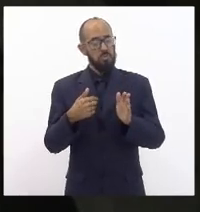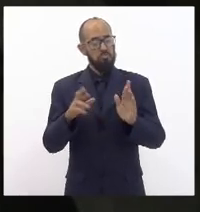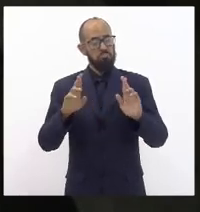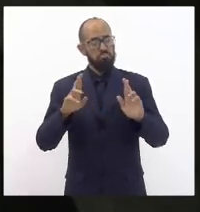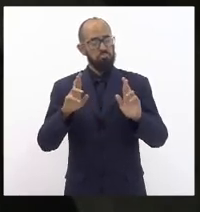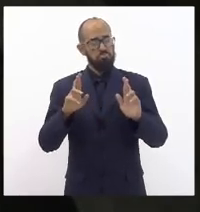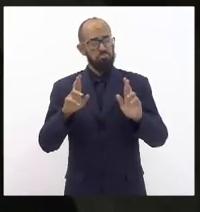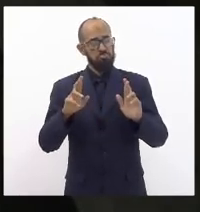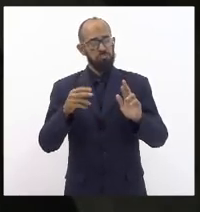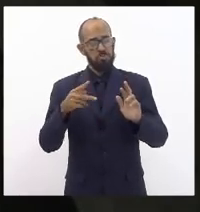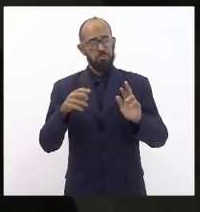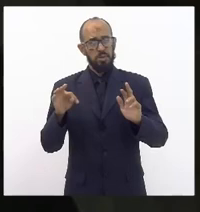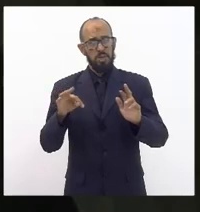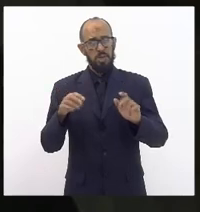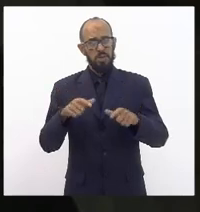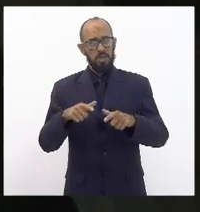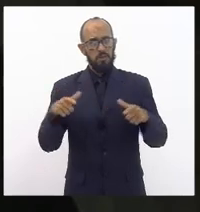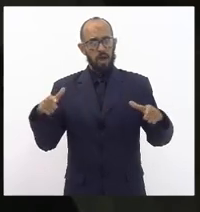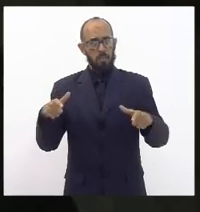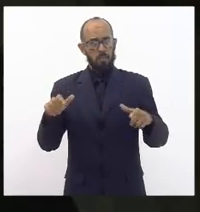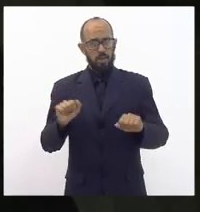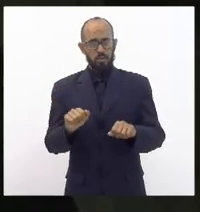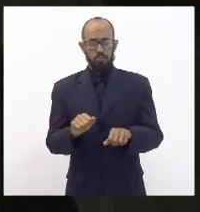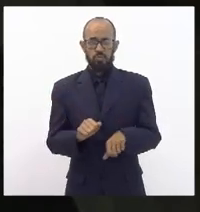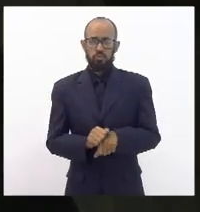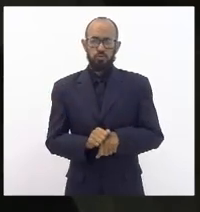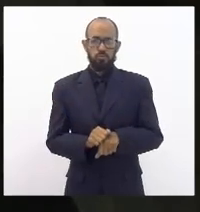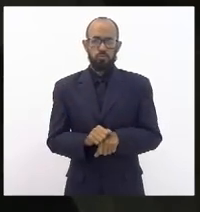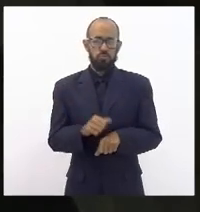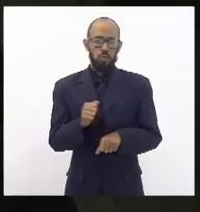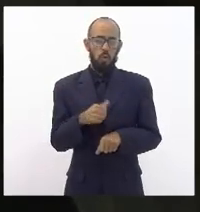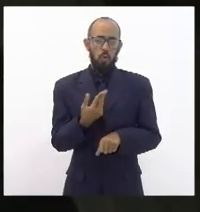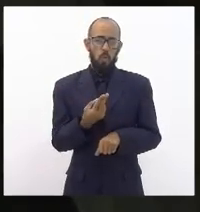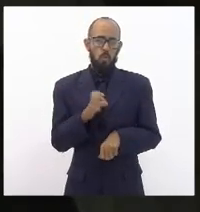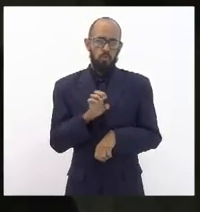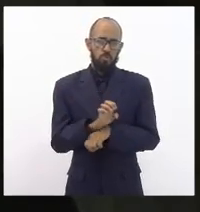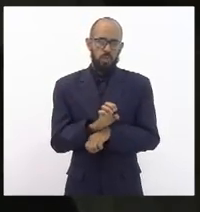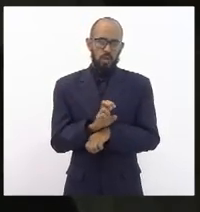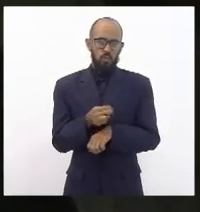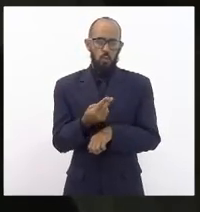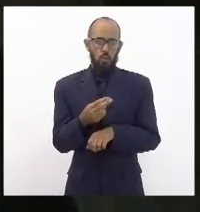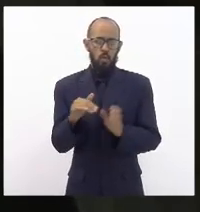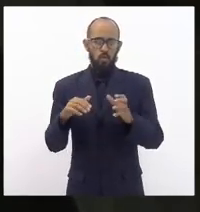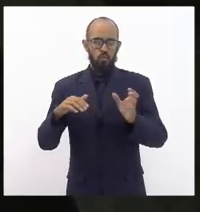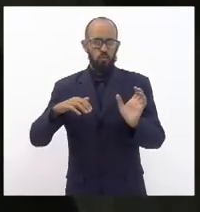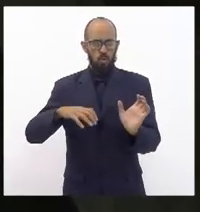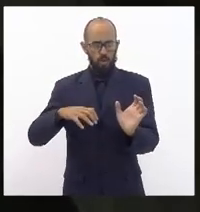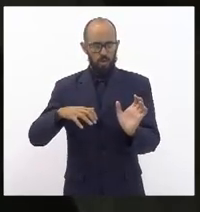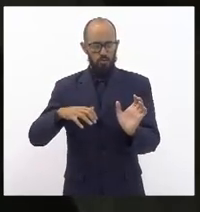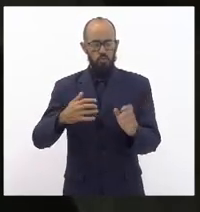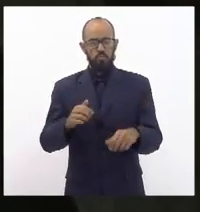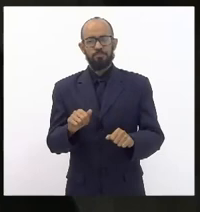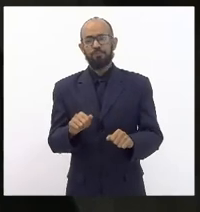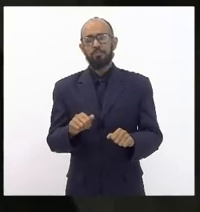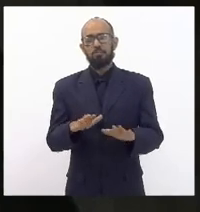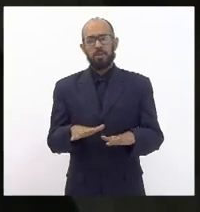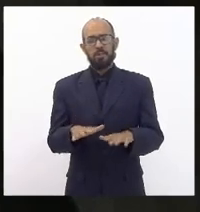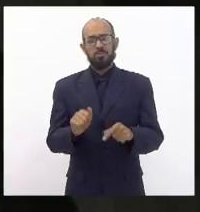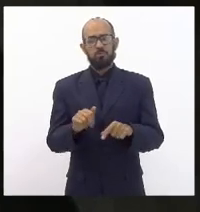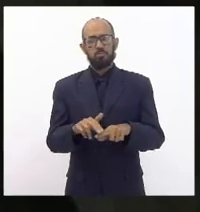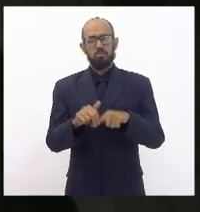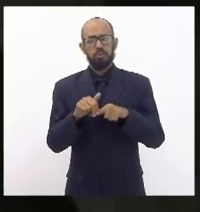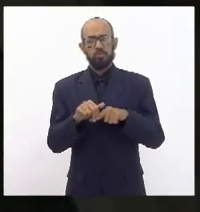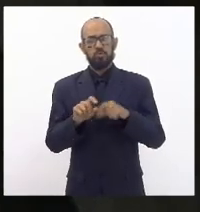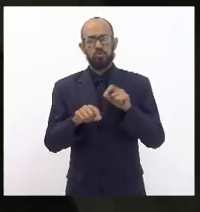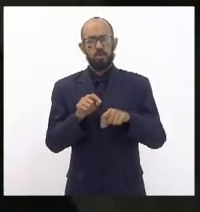aumento nas nossas bancadas sejam as bancadas estaduais sejam as bancadas ao congresso na e portanto não faz